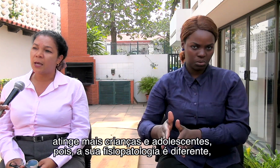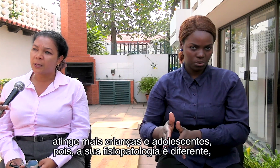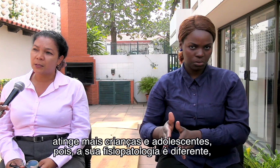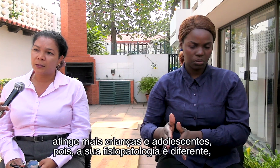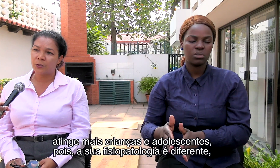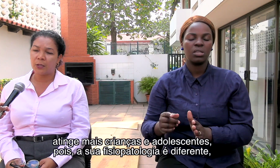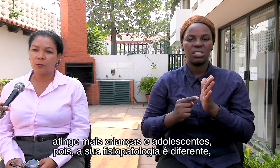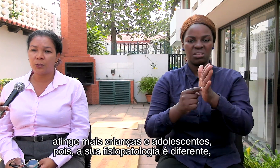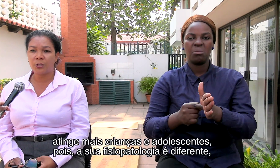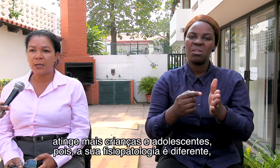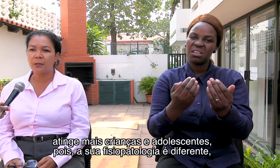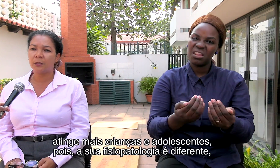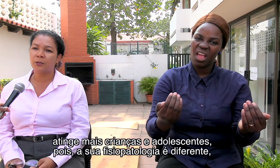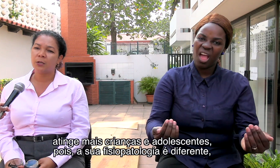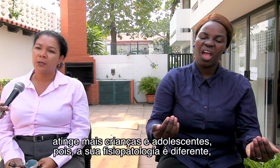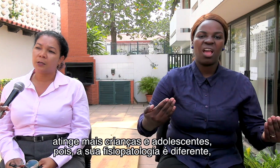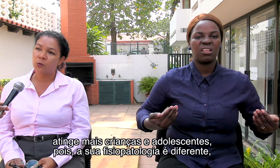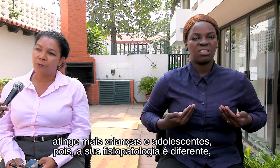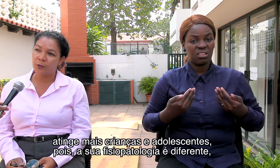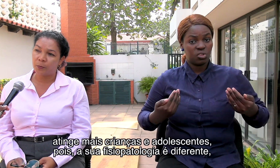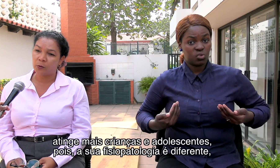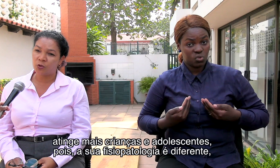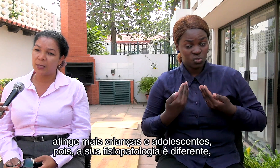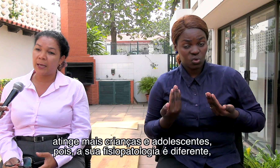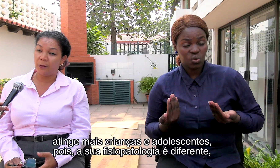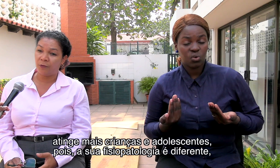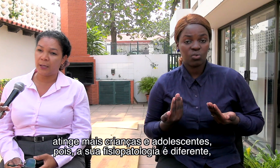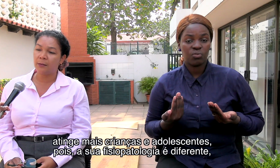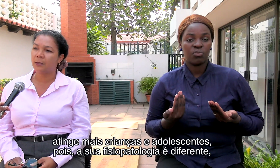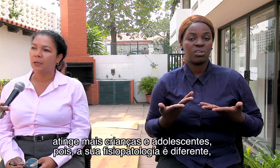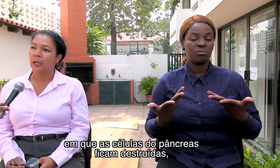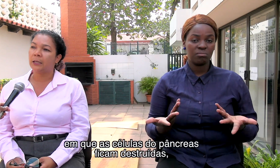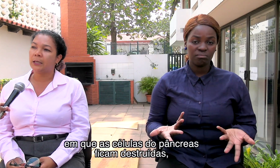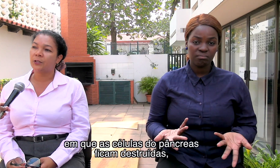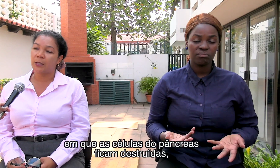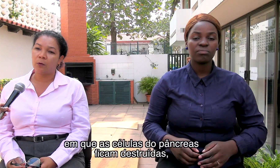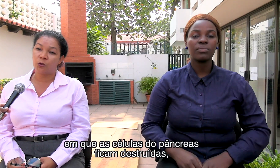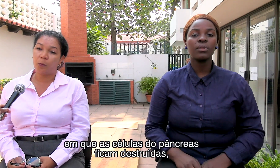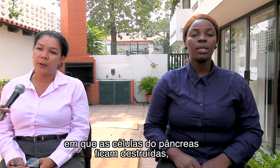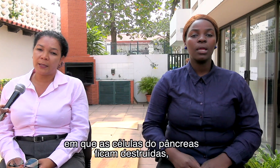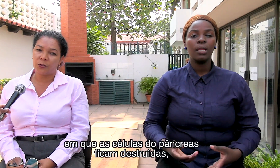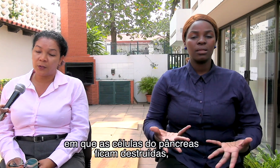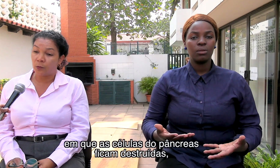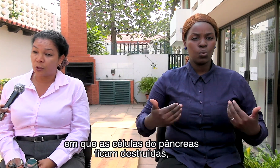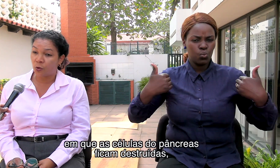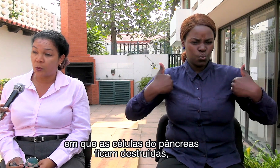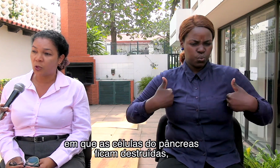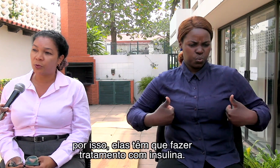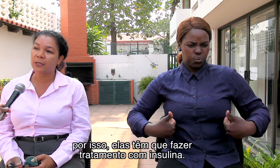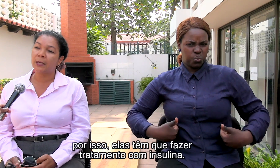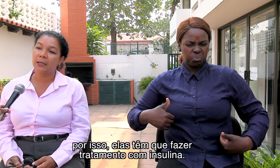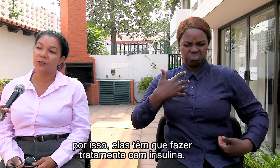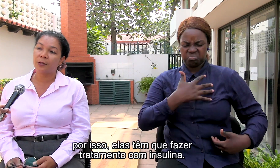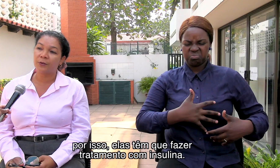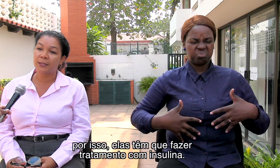mais crianças, adolescentes. A sua fisiopatologia é diferente, em que as células do pâncreas ficam destruídas,